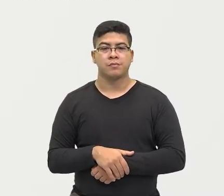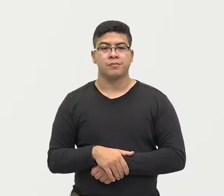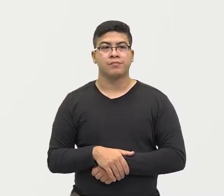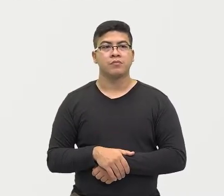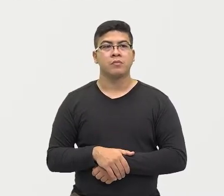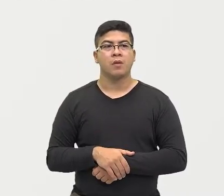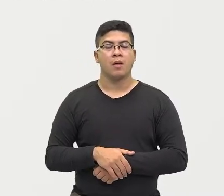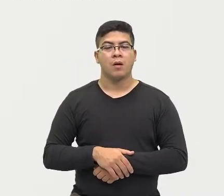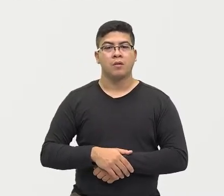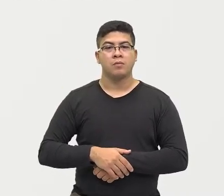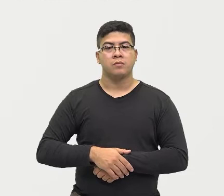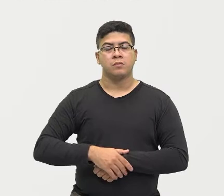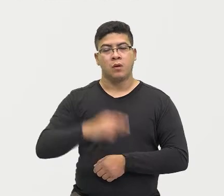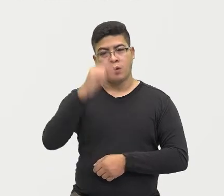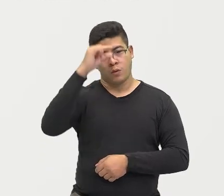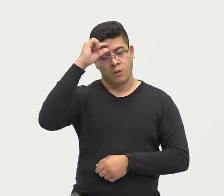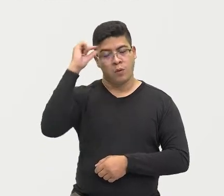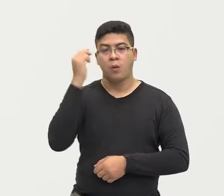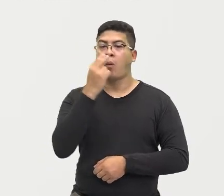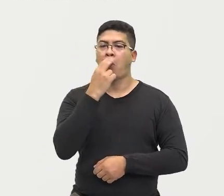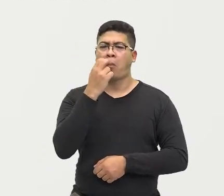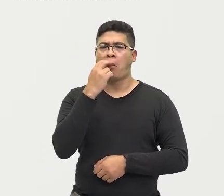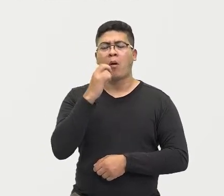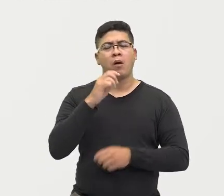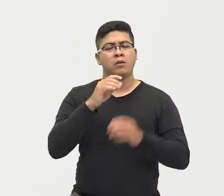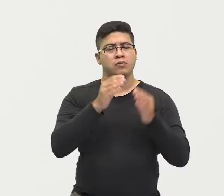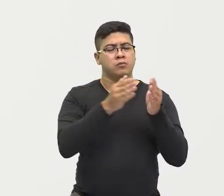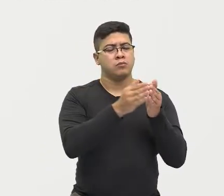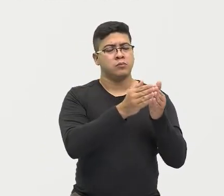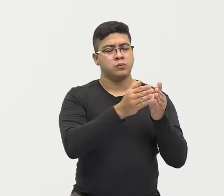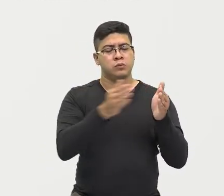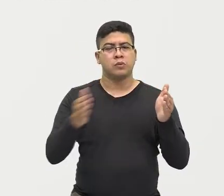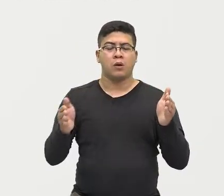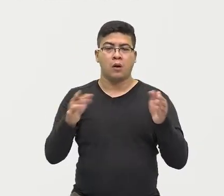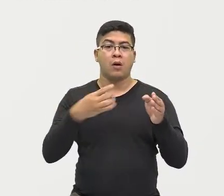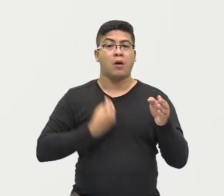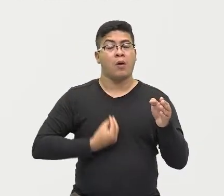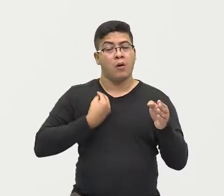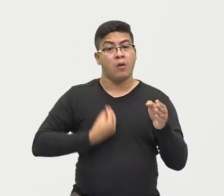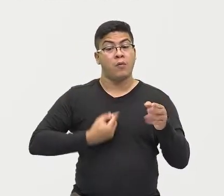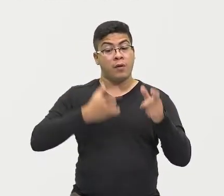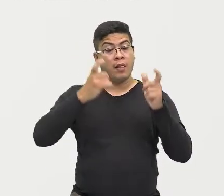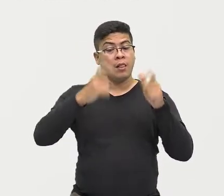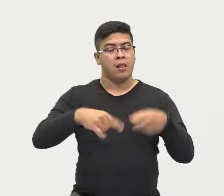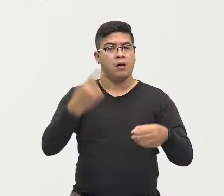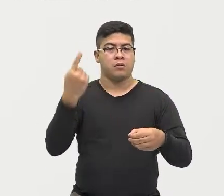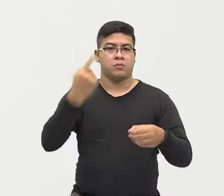Lobato ele traça um minucioso perfil do caboclo que vivia no interior de São Paulo,